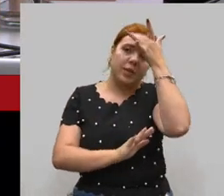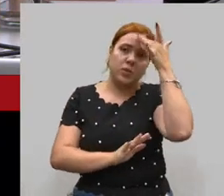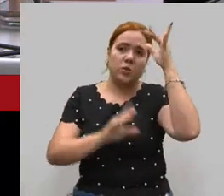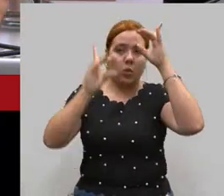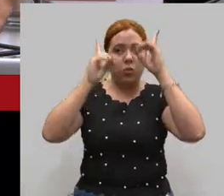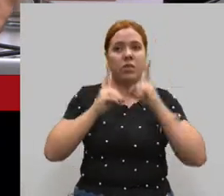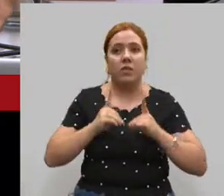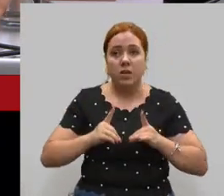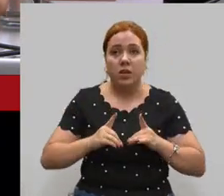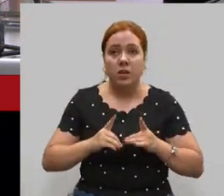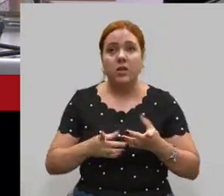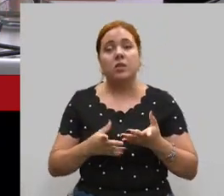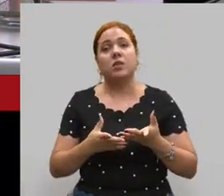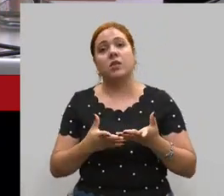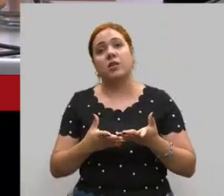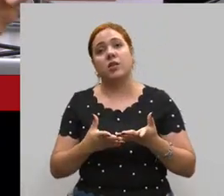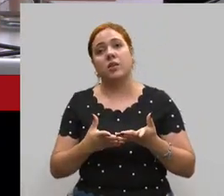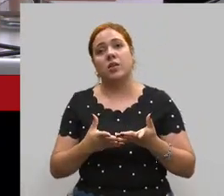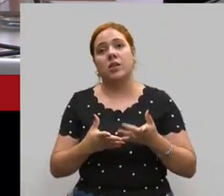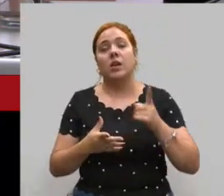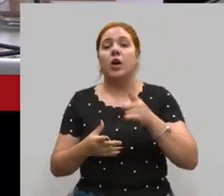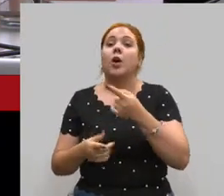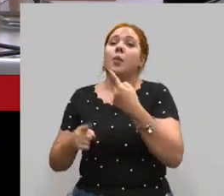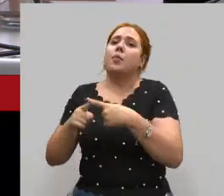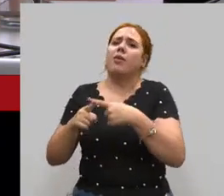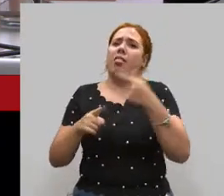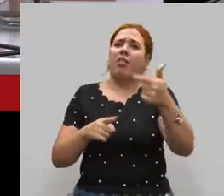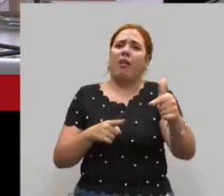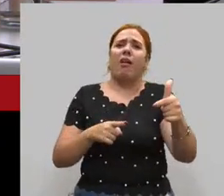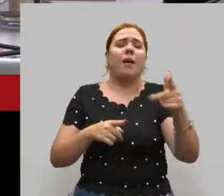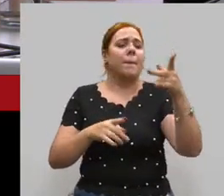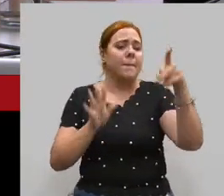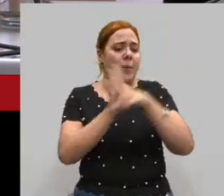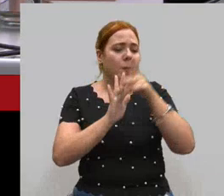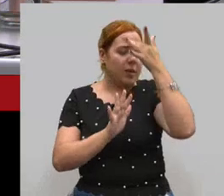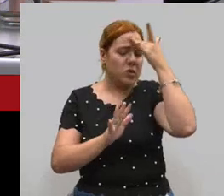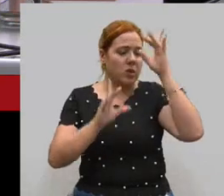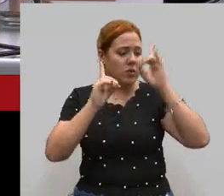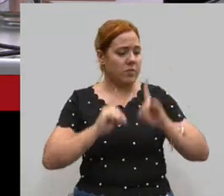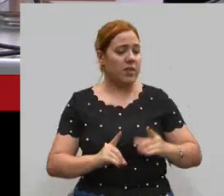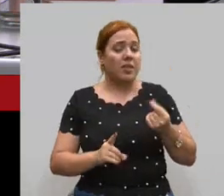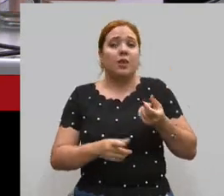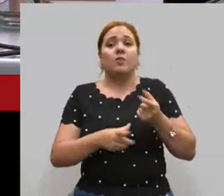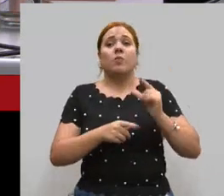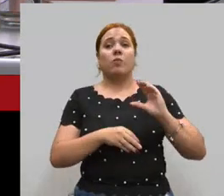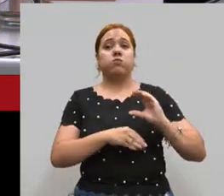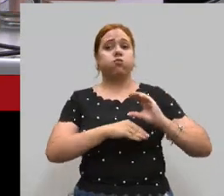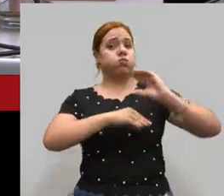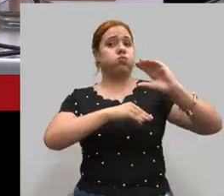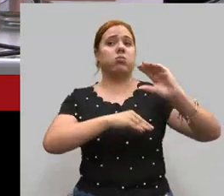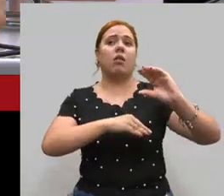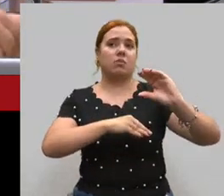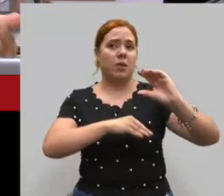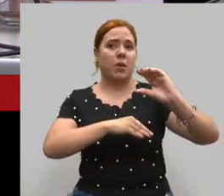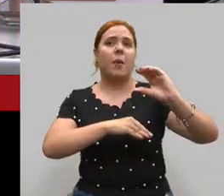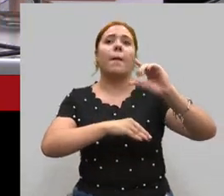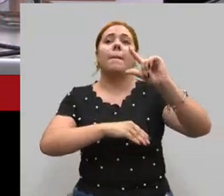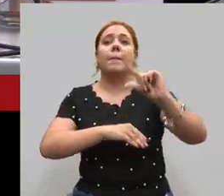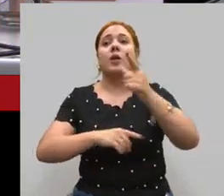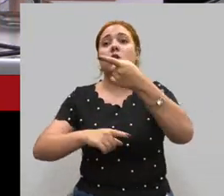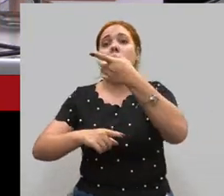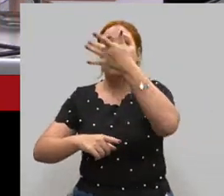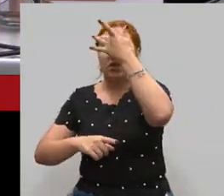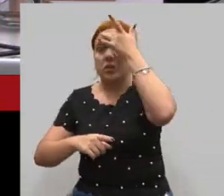atleta paralímpico tem mais recursos que o bolsa atleta para o convencional e demonstrando então nosso alinhamento